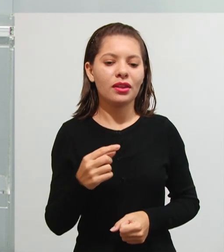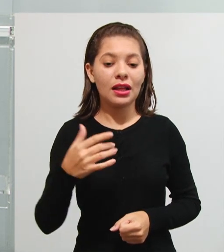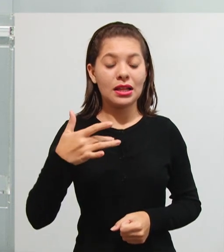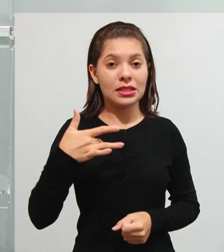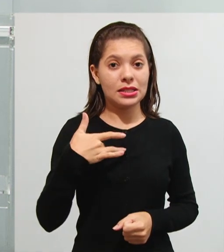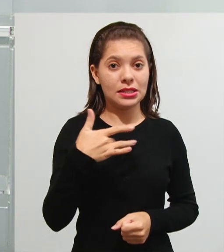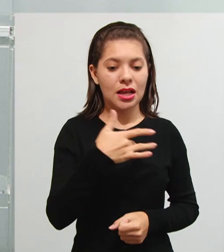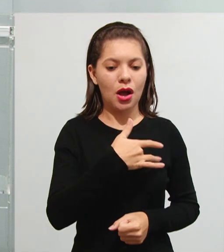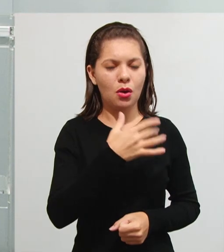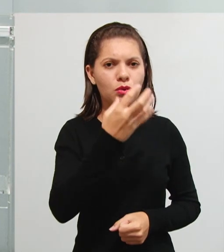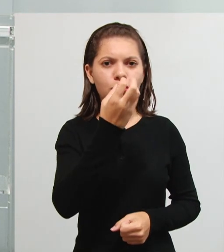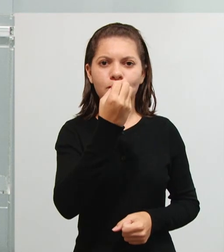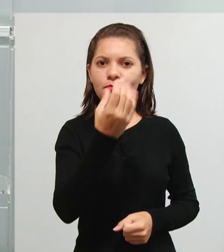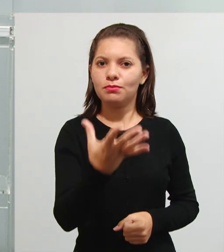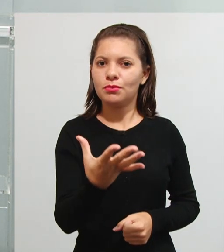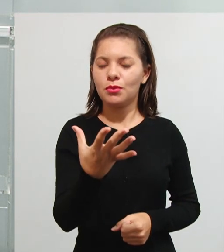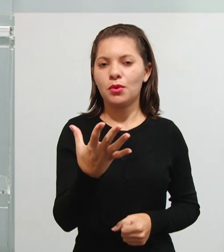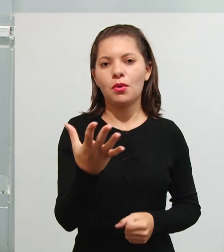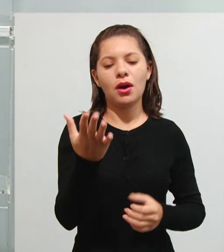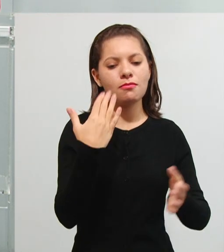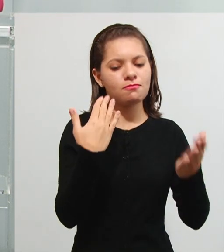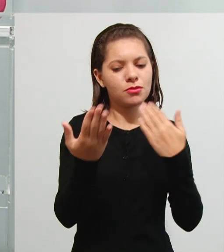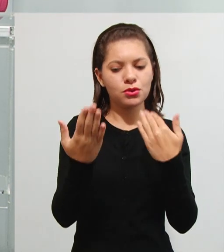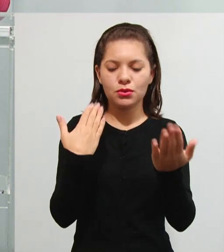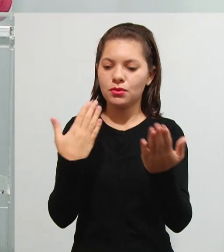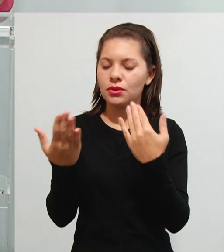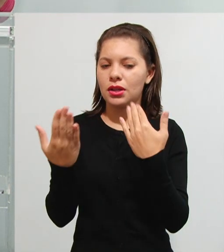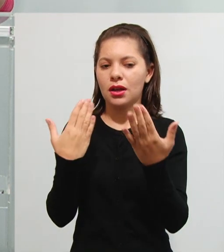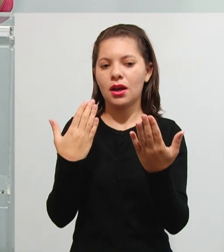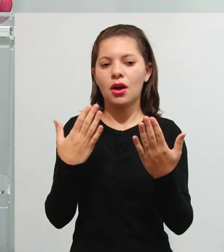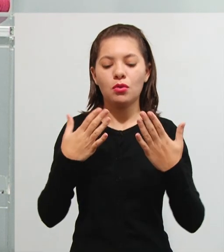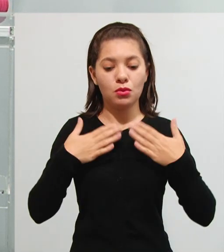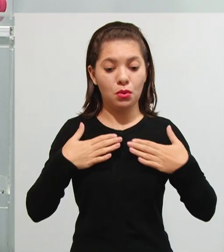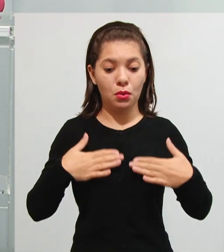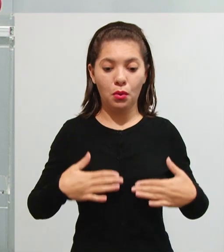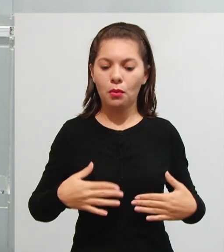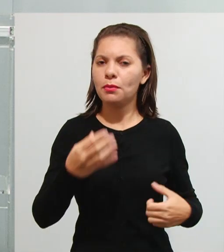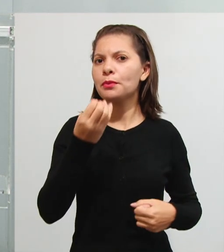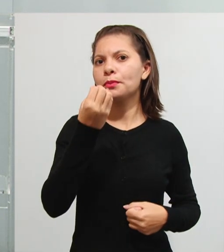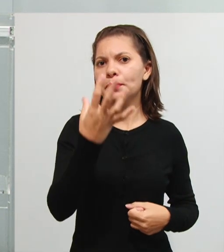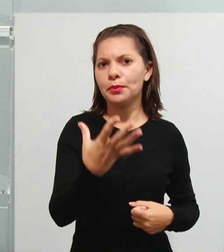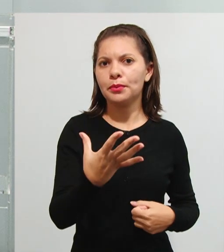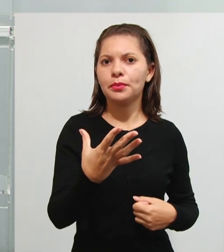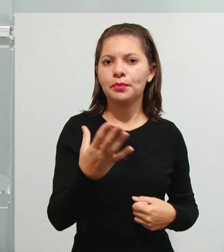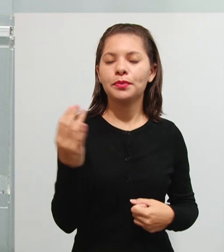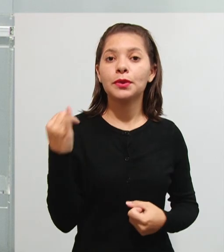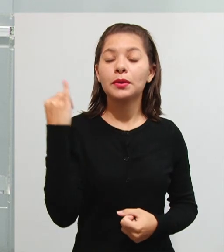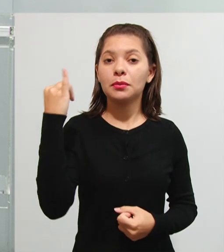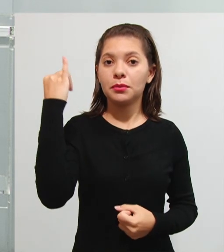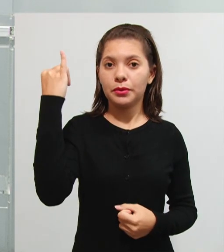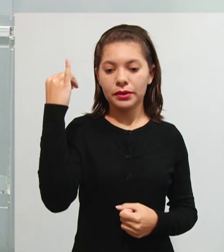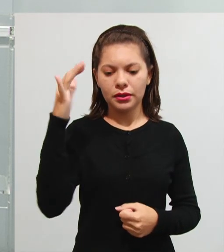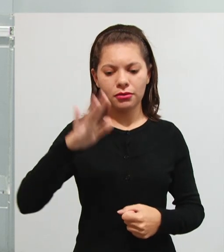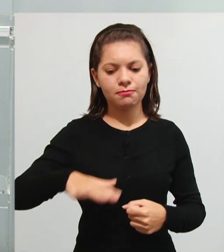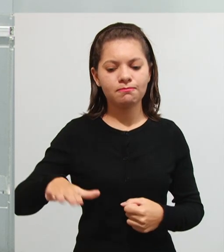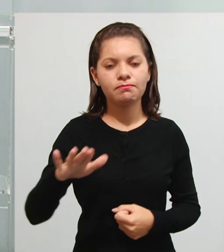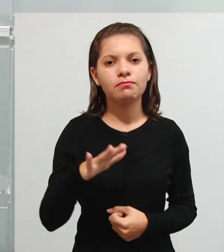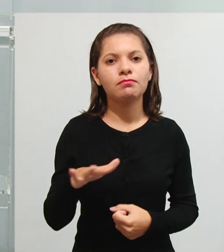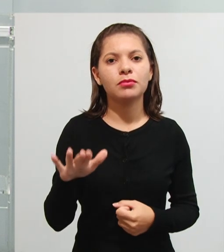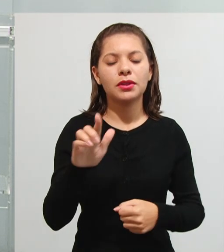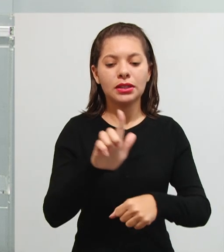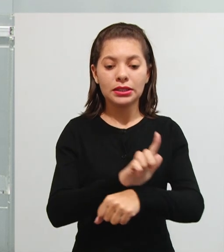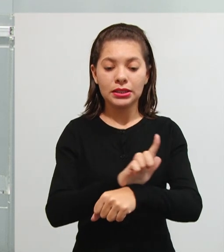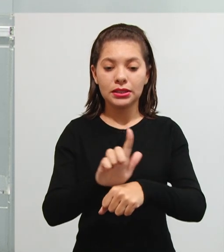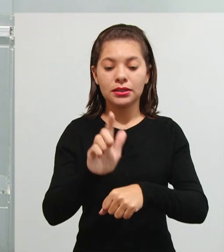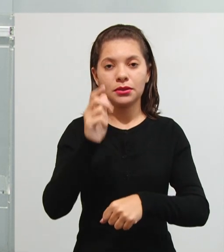físico emocional psicológico então é importante que o setor de gestão de pessoas também